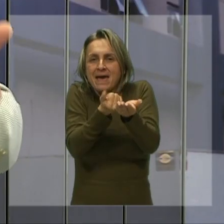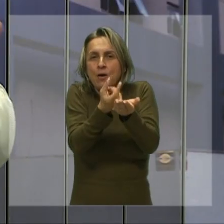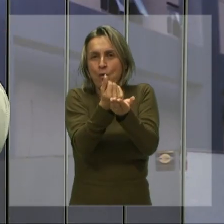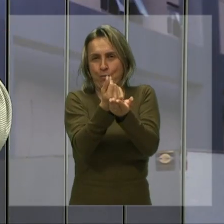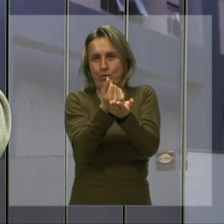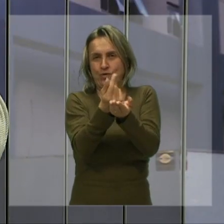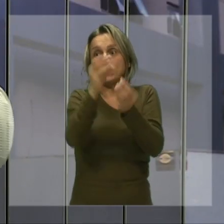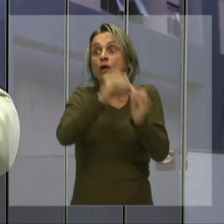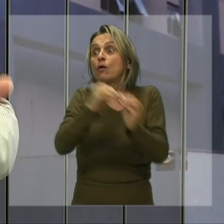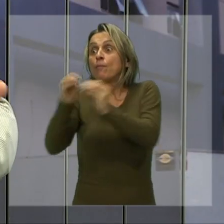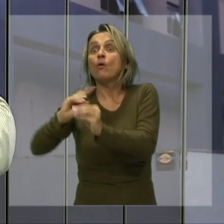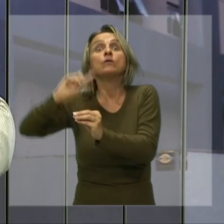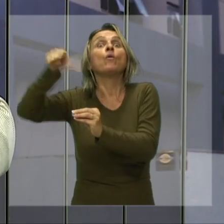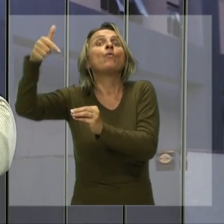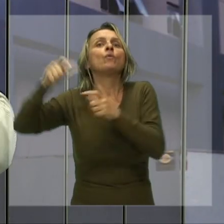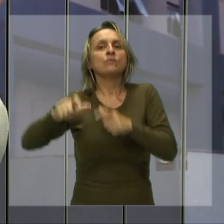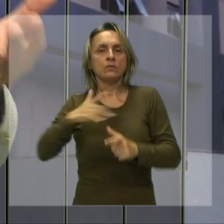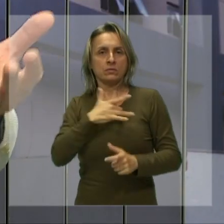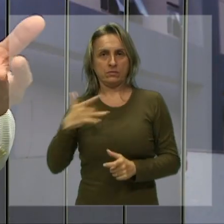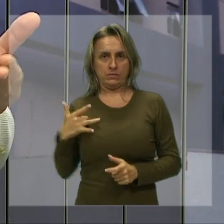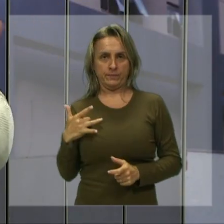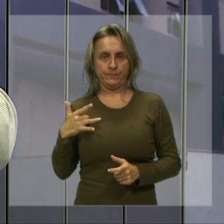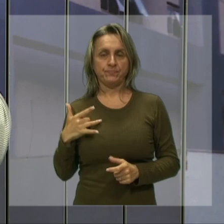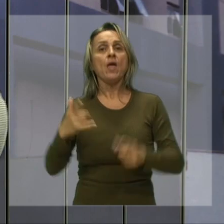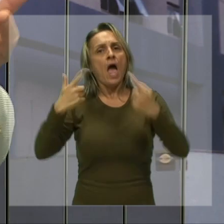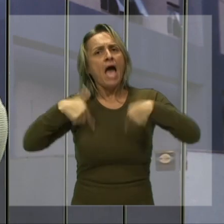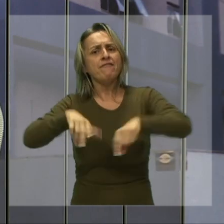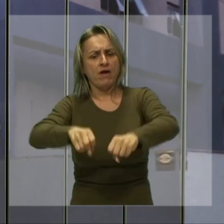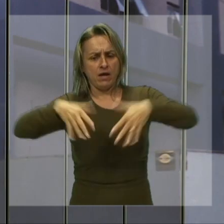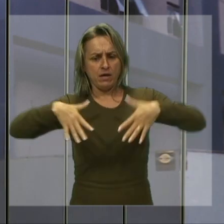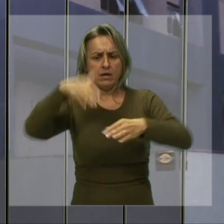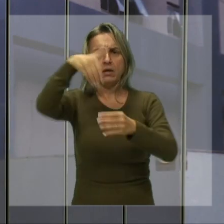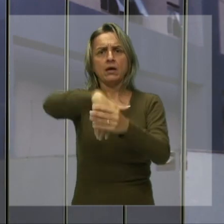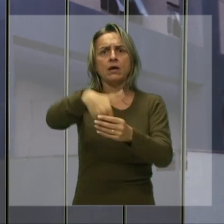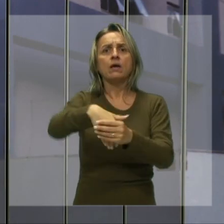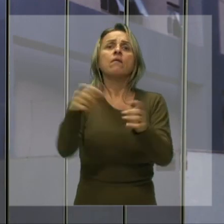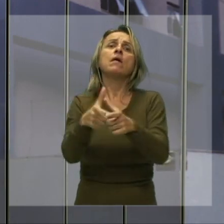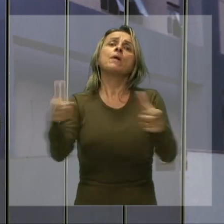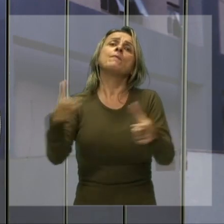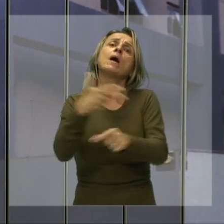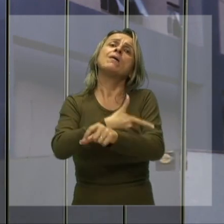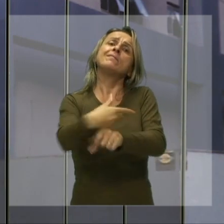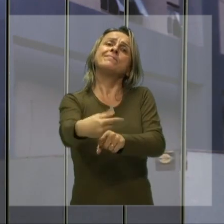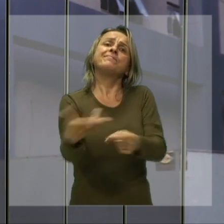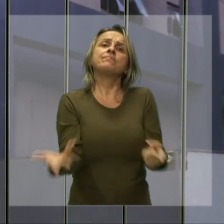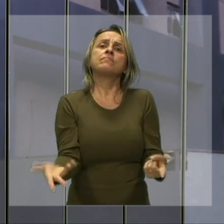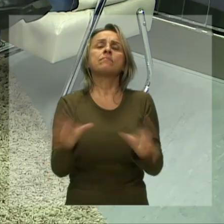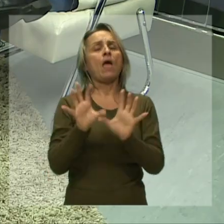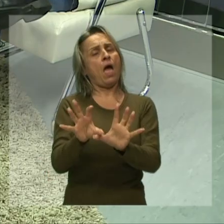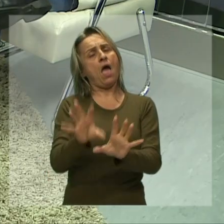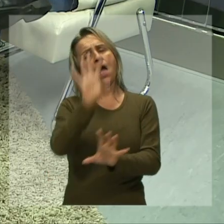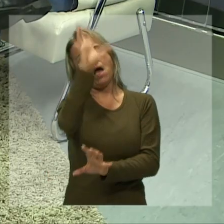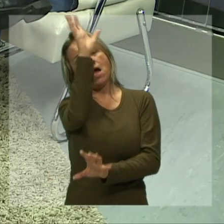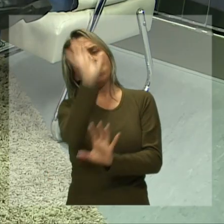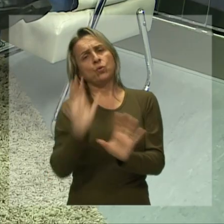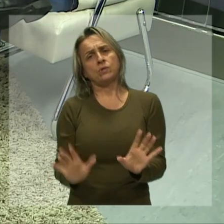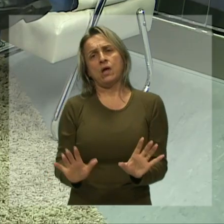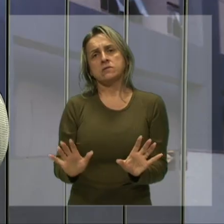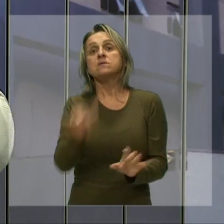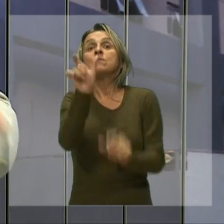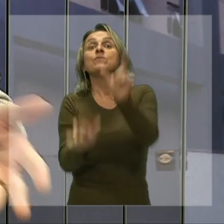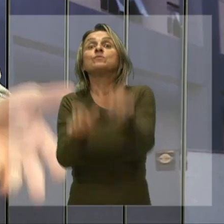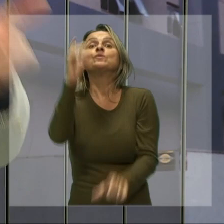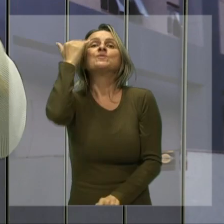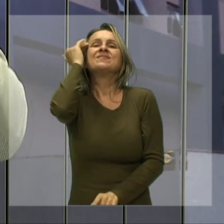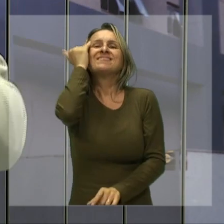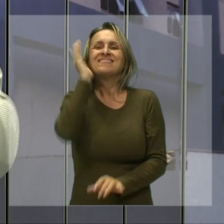plenário decide se é favorável ou contrário. E aí a maioria vence porque é assim que funciona o sistema. Então é isso que acontece. Então, para as pessoas